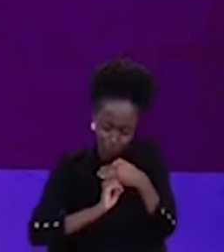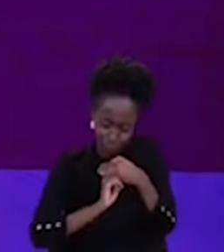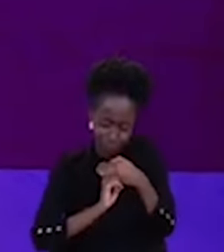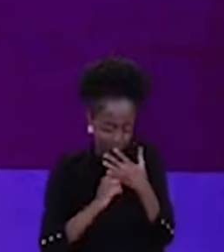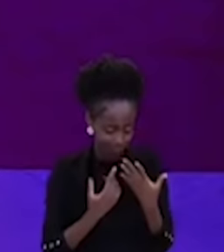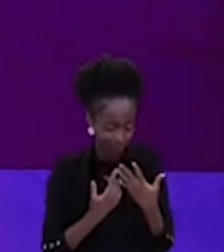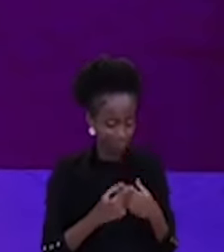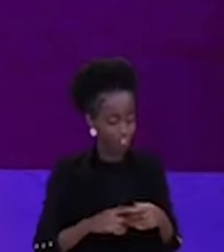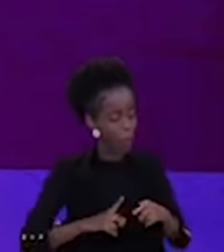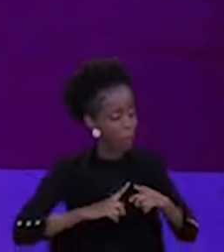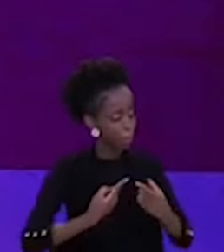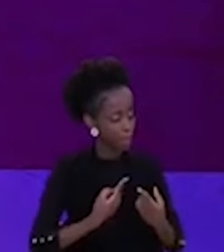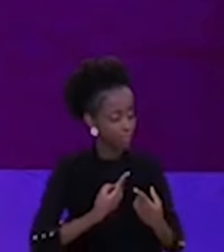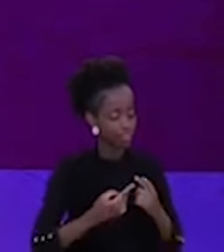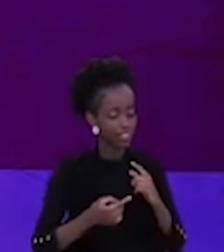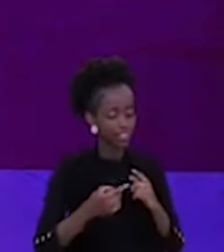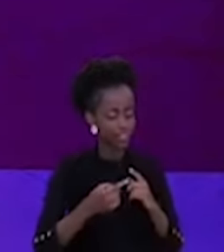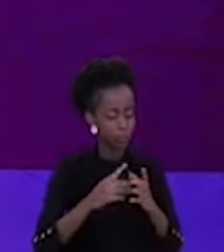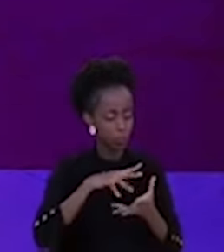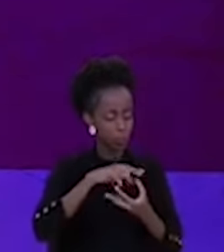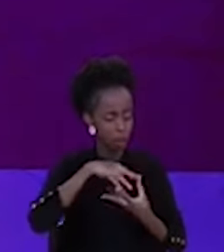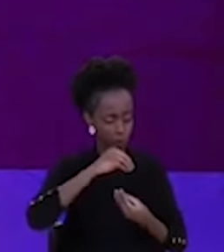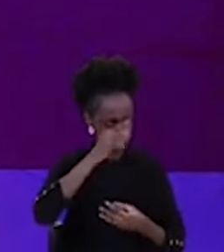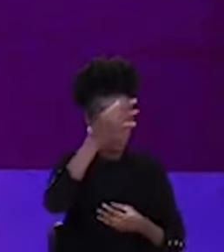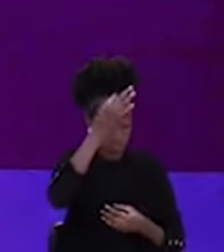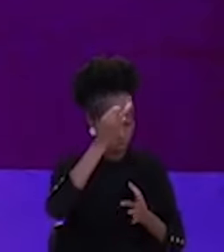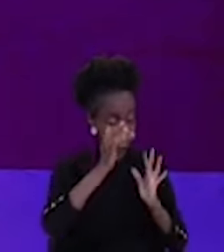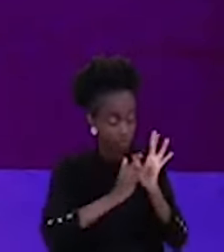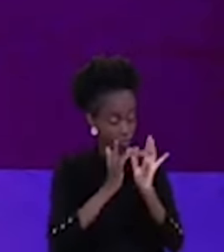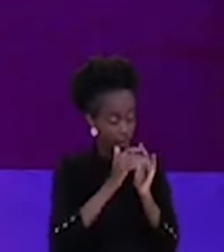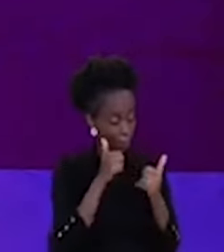Ele está tão perto de você, tão pertinho de você,